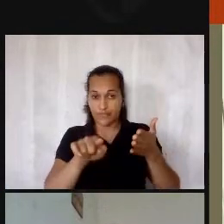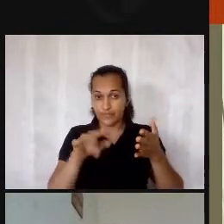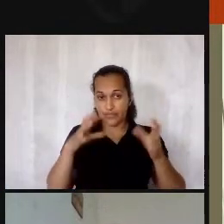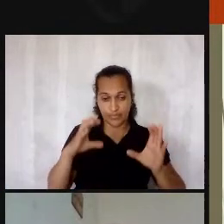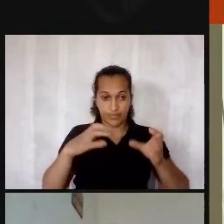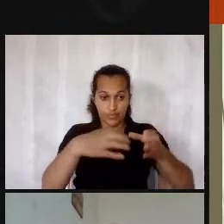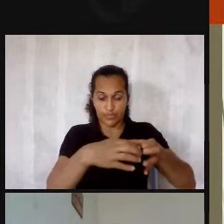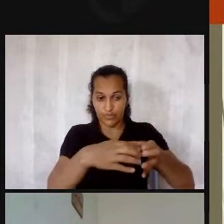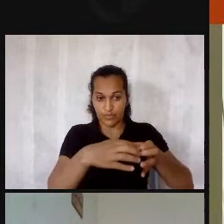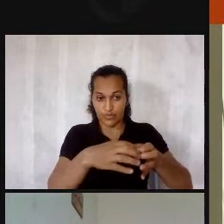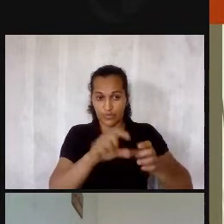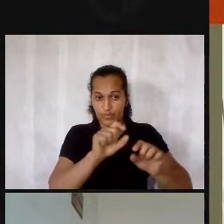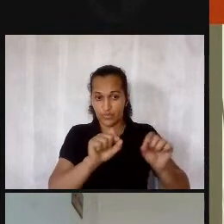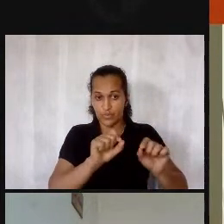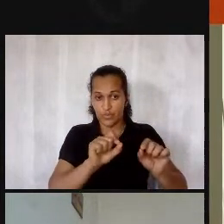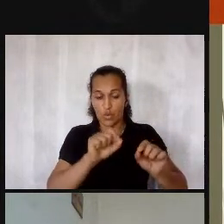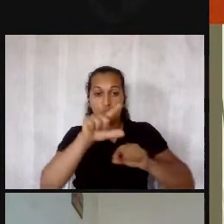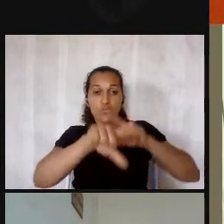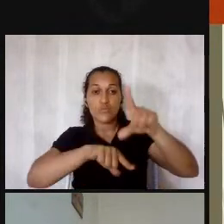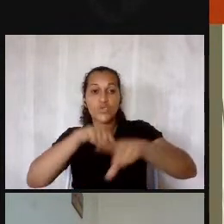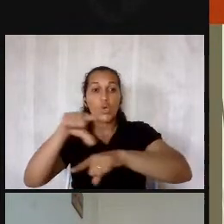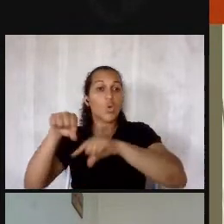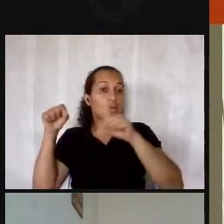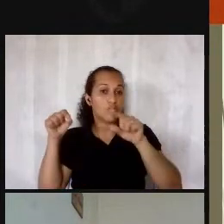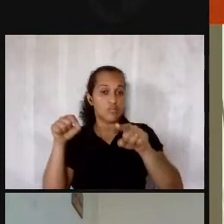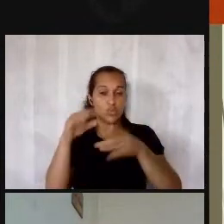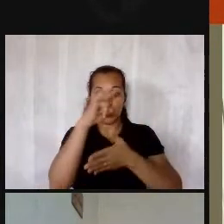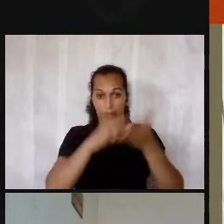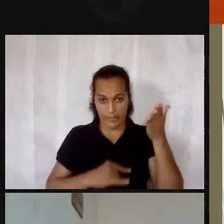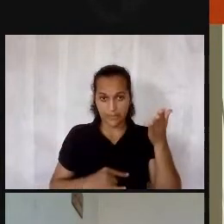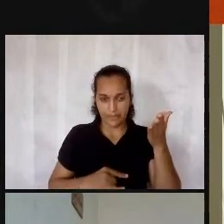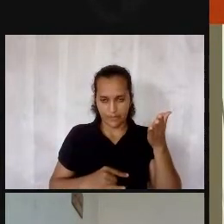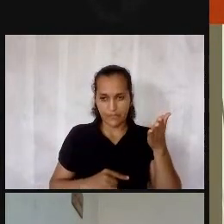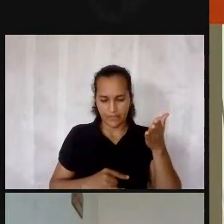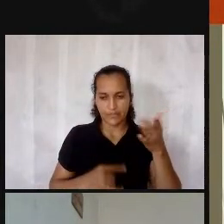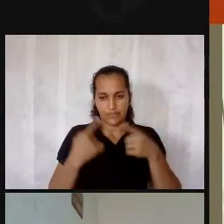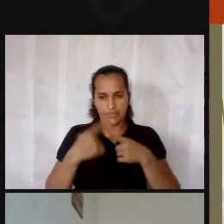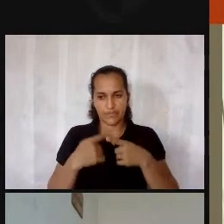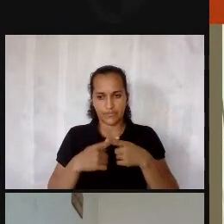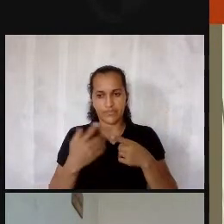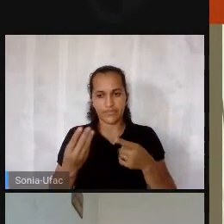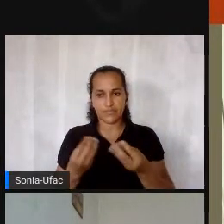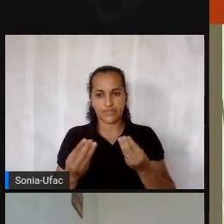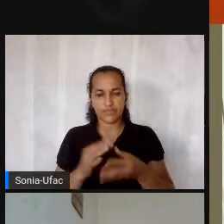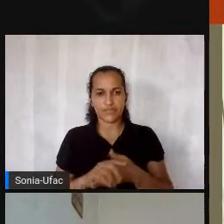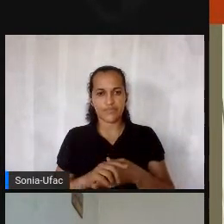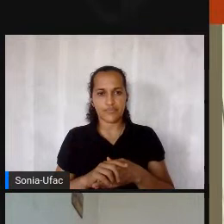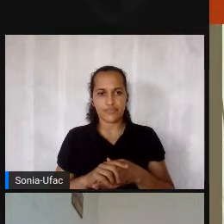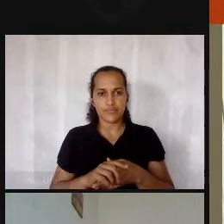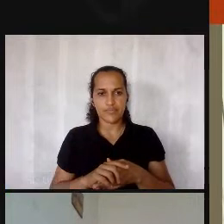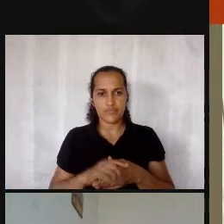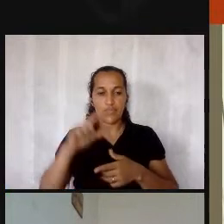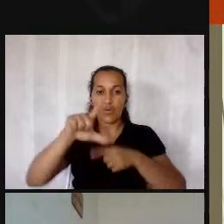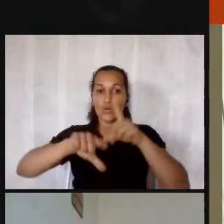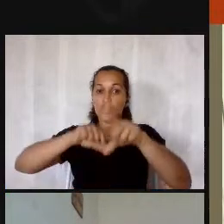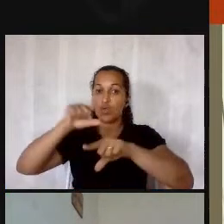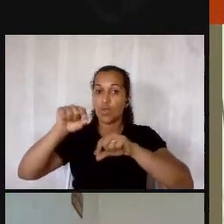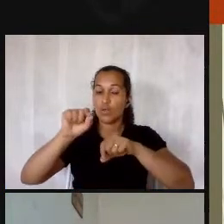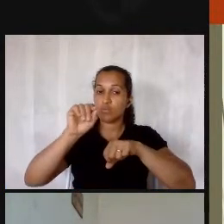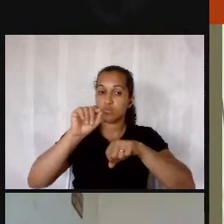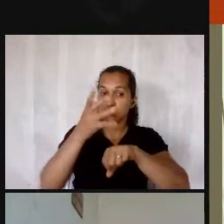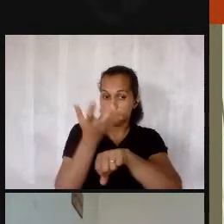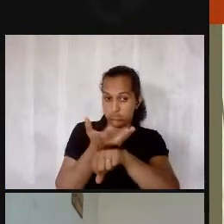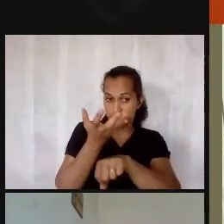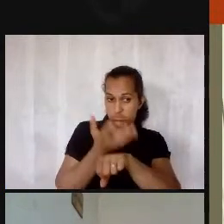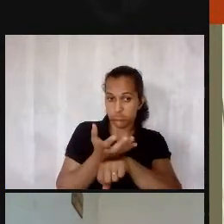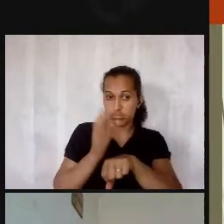documentos foram selecionados? Primeiro, eles foram selecionados porque eles noteiam as disciplinas do curso de letras portugueses da